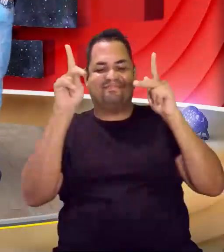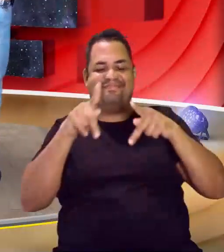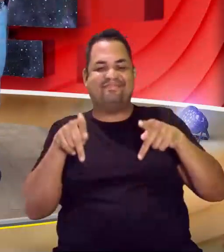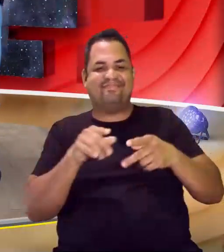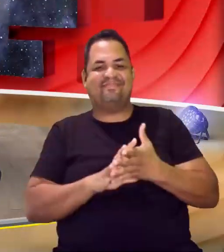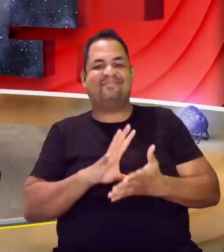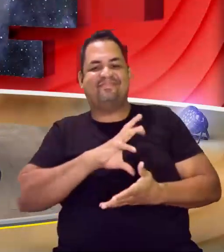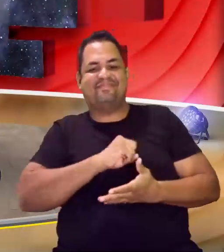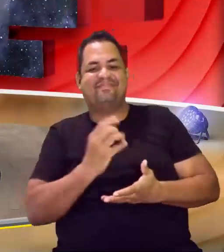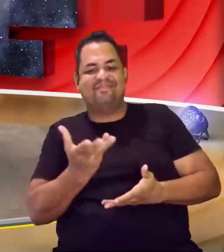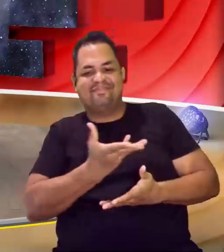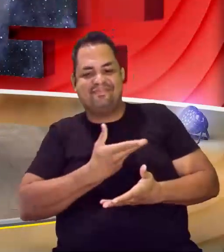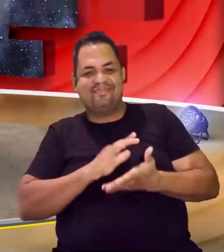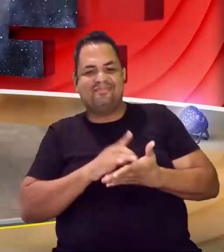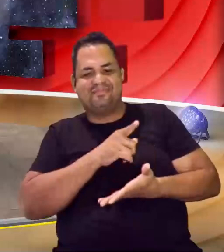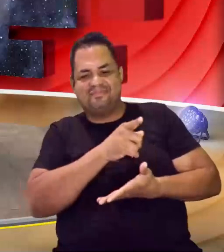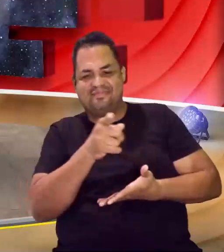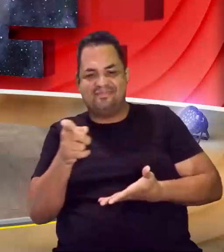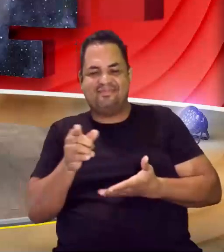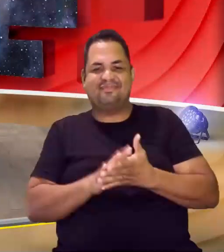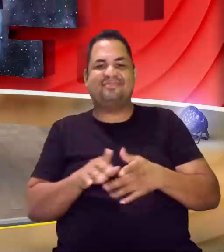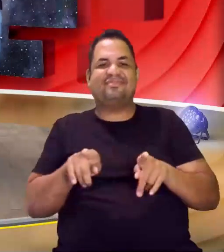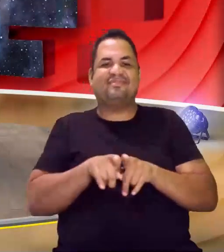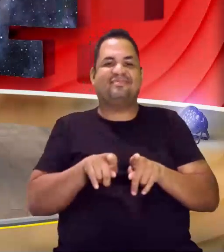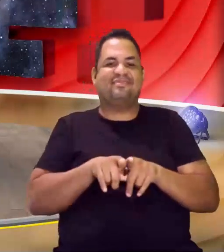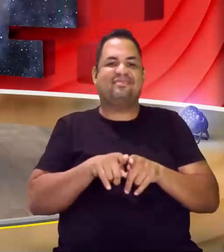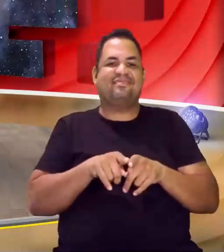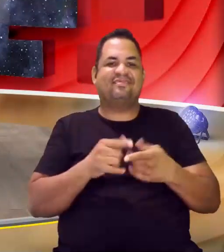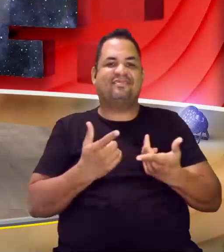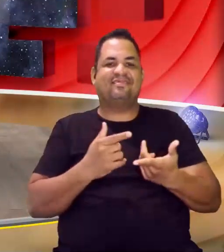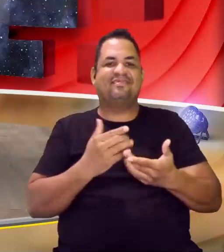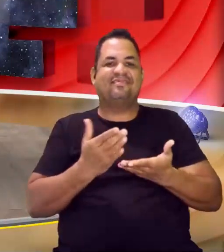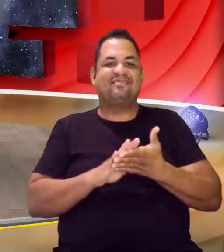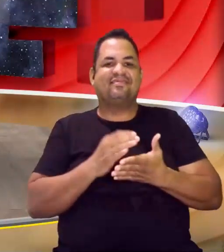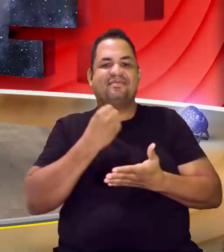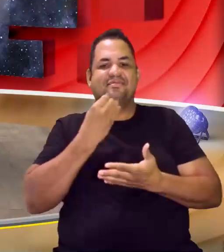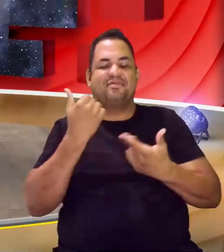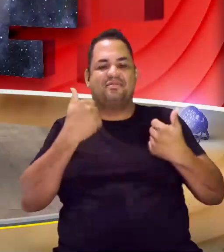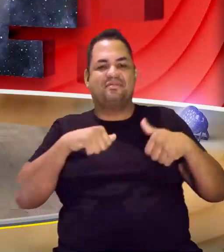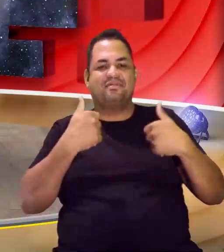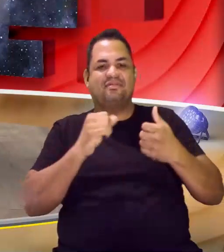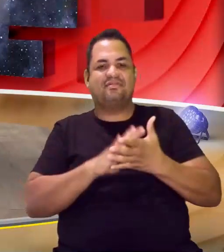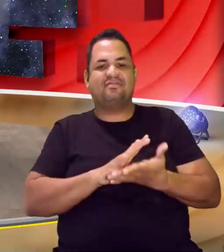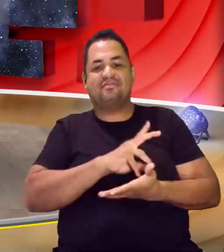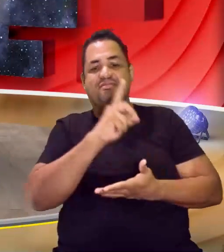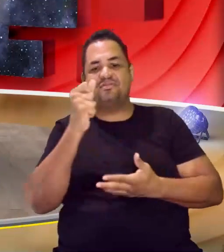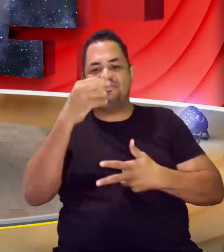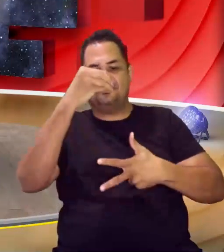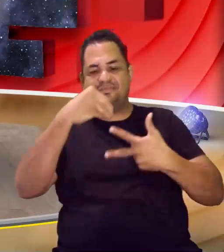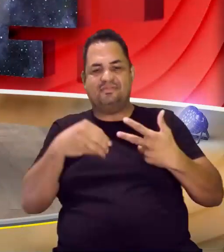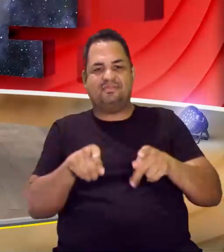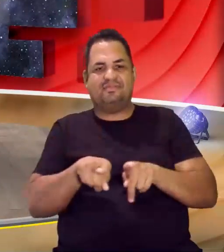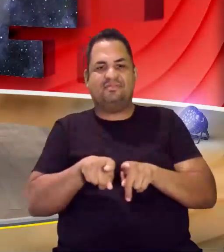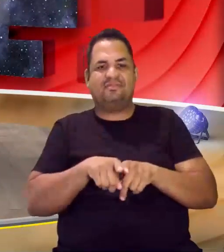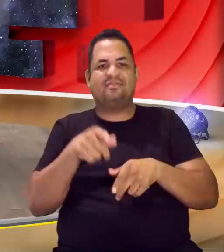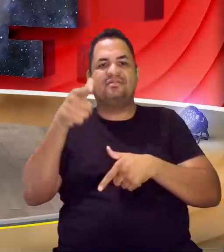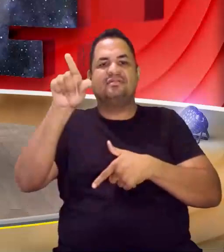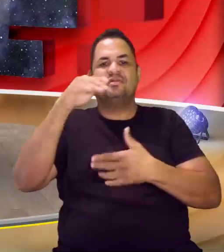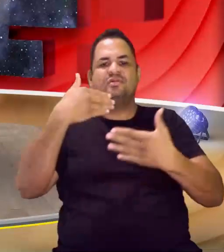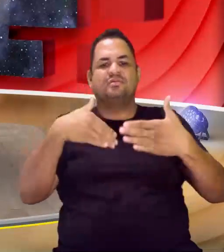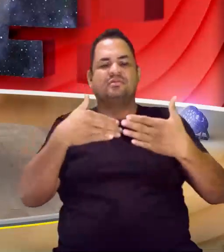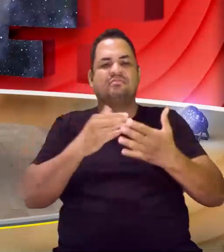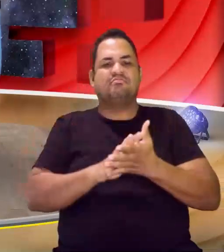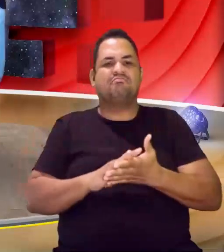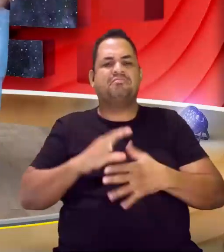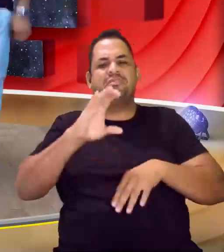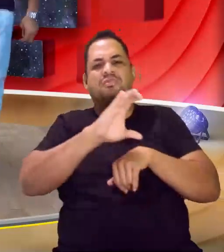que a gente quer pra gente, pra vocês e com certeza desenrolar uma boa avaliação aí no dia do Enem e claro, né, outras